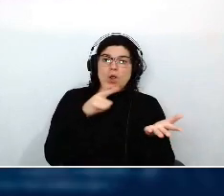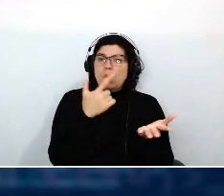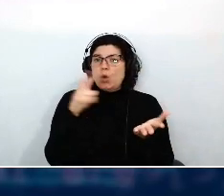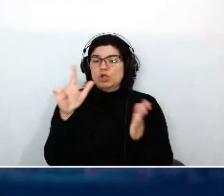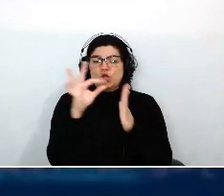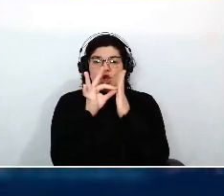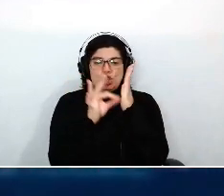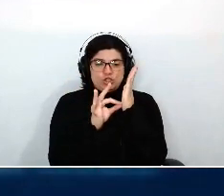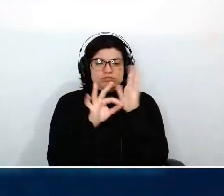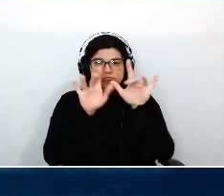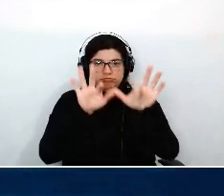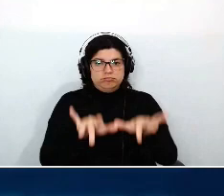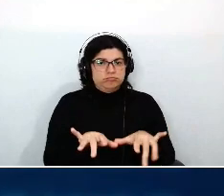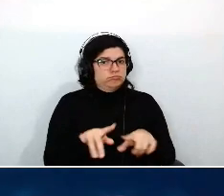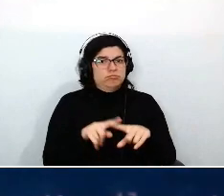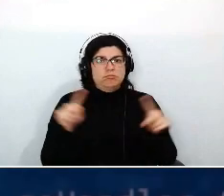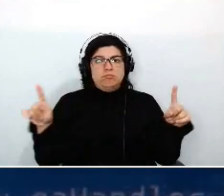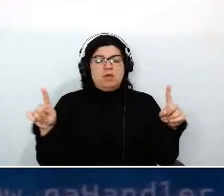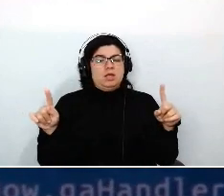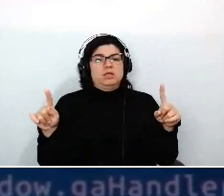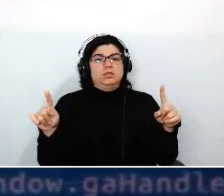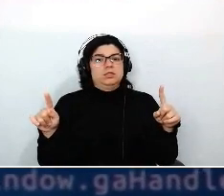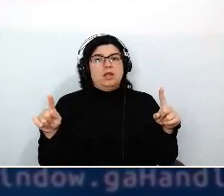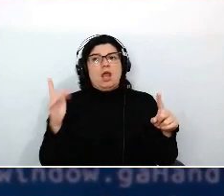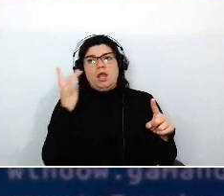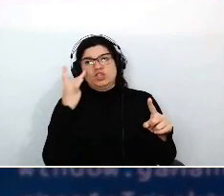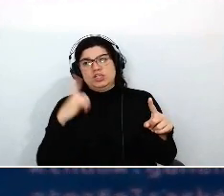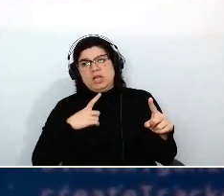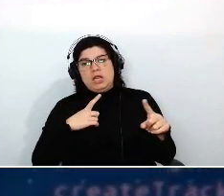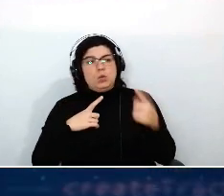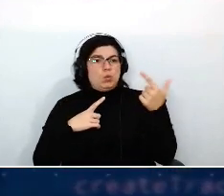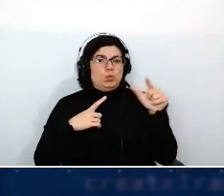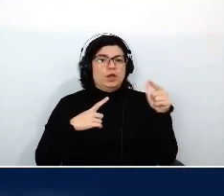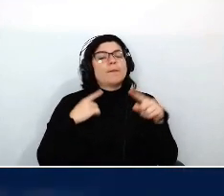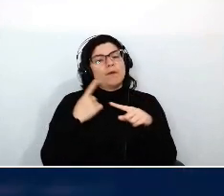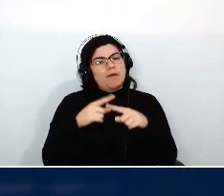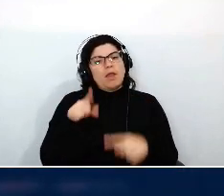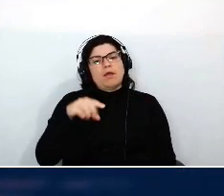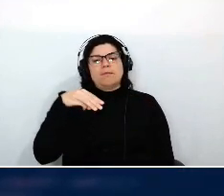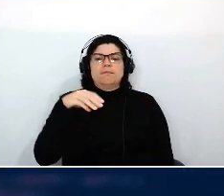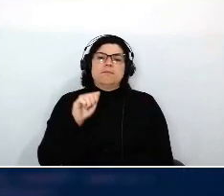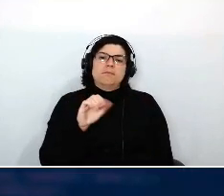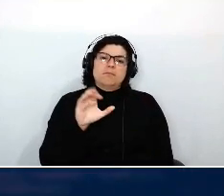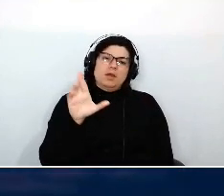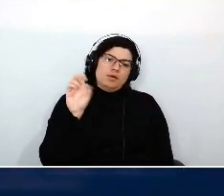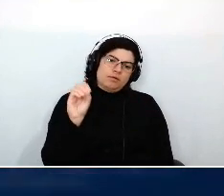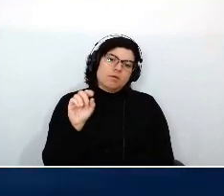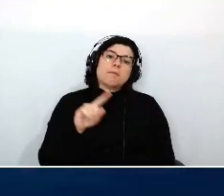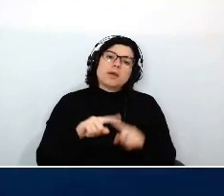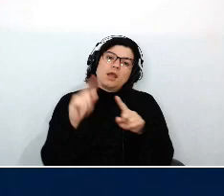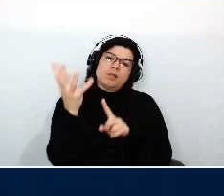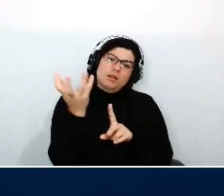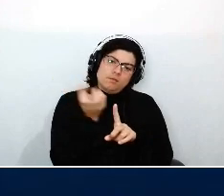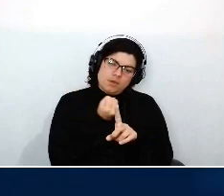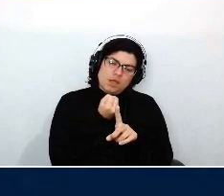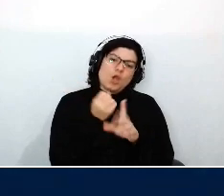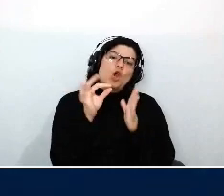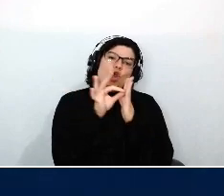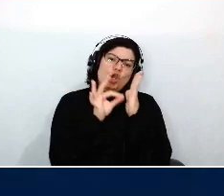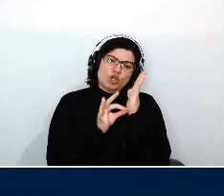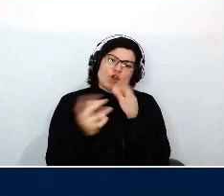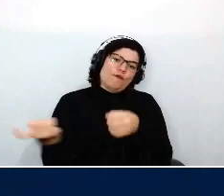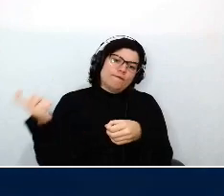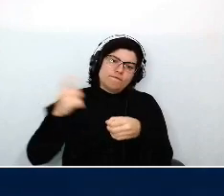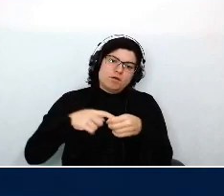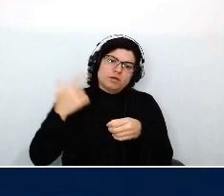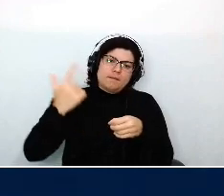e não vai ter coisa do que você achou que tinha, porque era uma macro. Mas, enfim, é receber código e retornar ainda mais código.